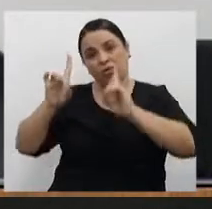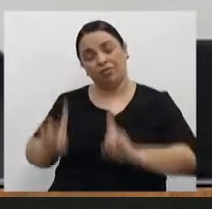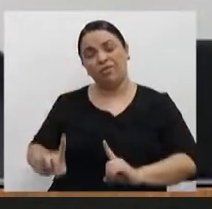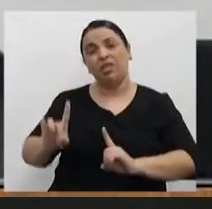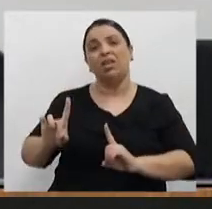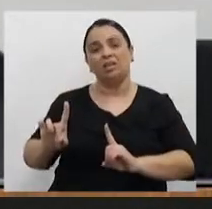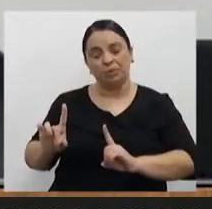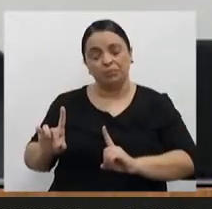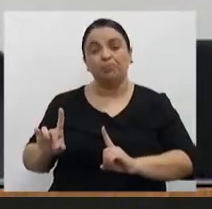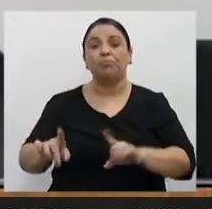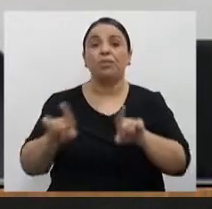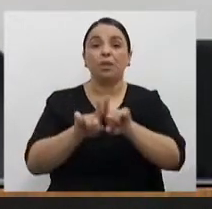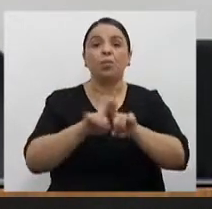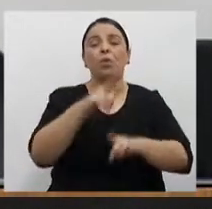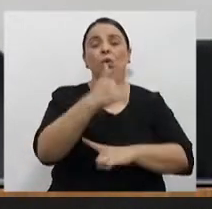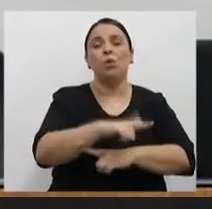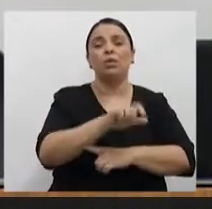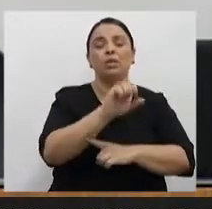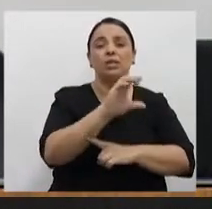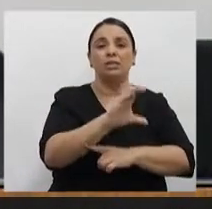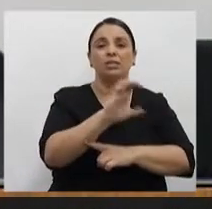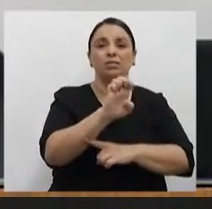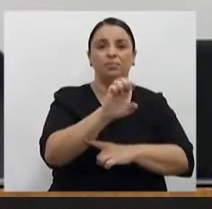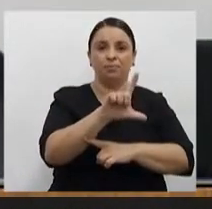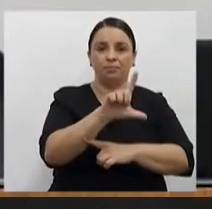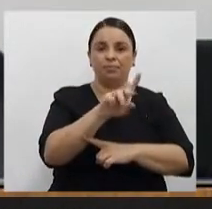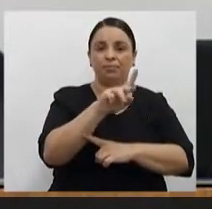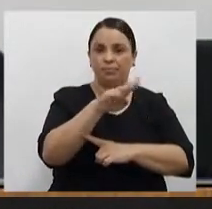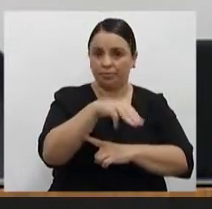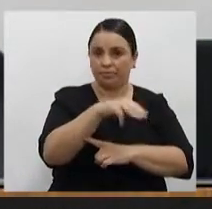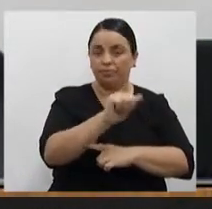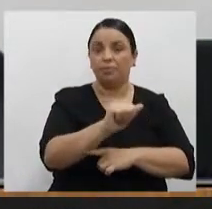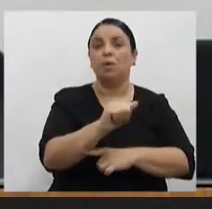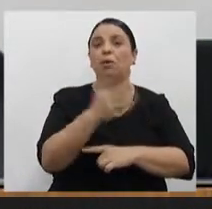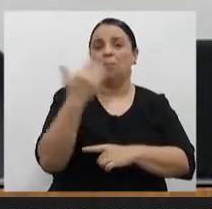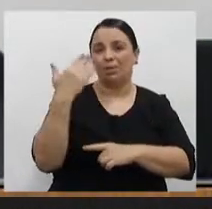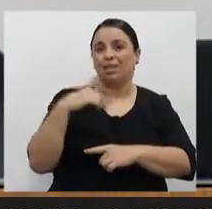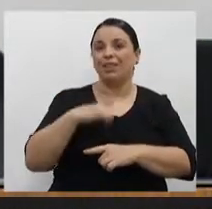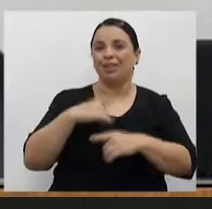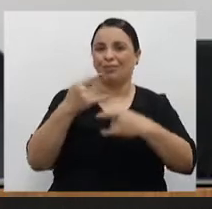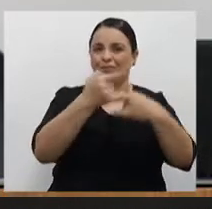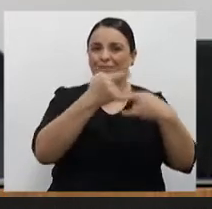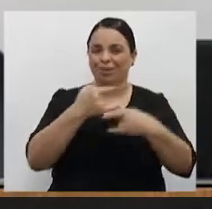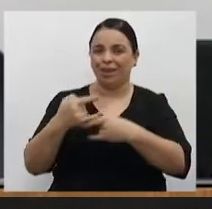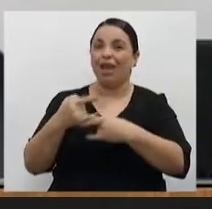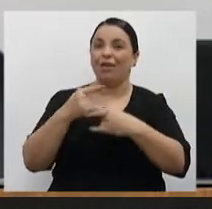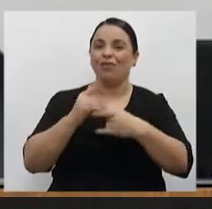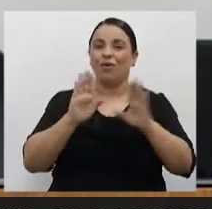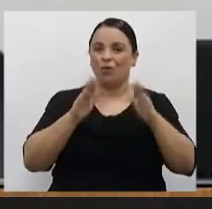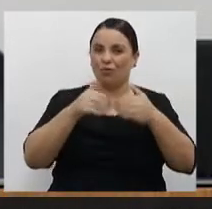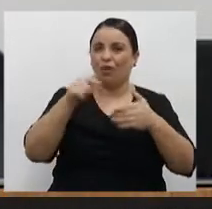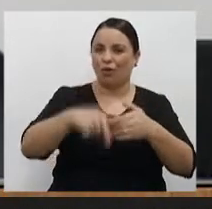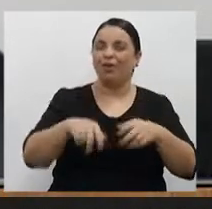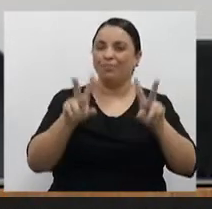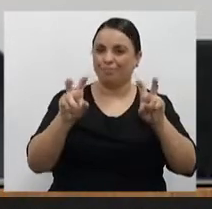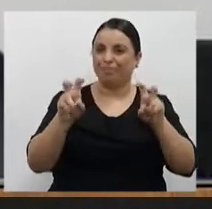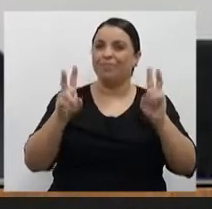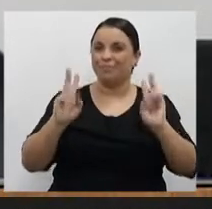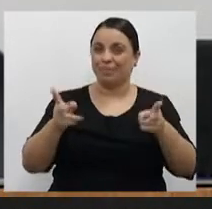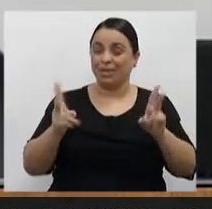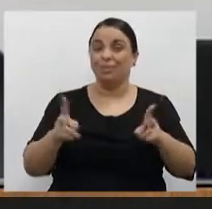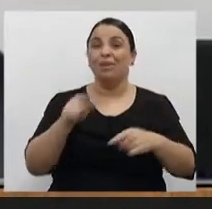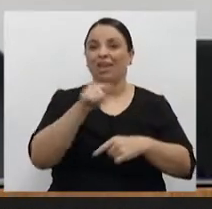Sueli, recentemente, né, Selma? Tivemos aí numa importante live tratando desse tema. Selma é jornalista